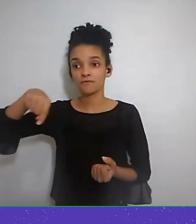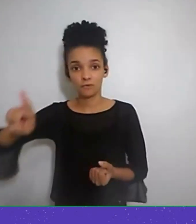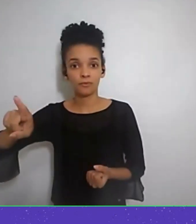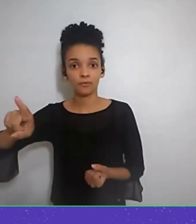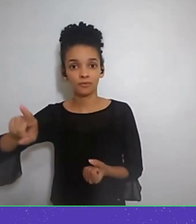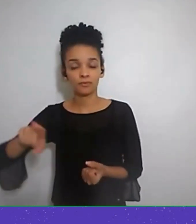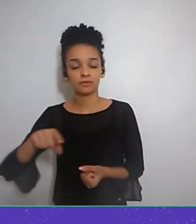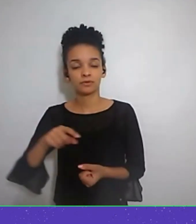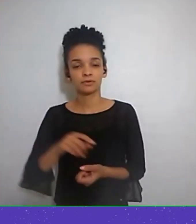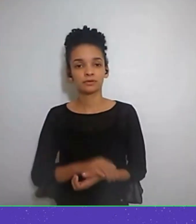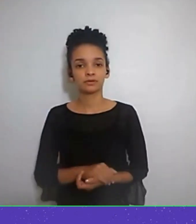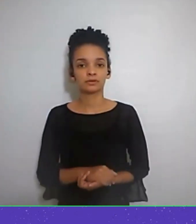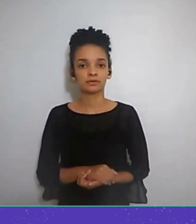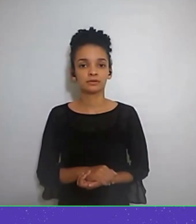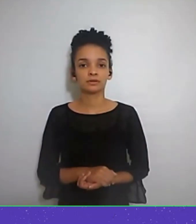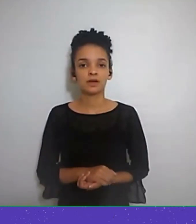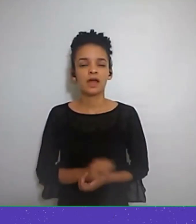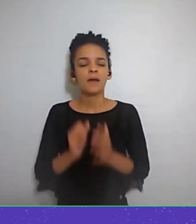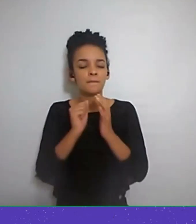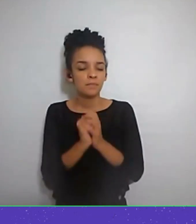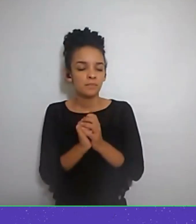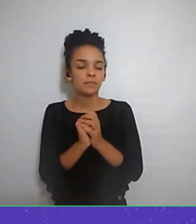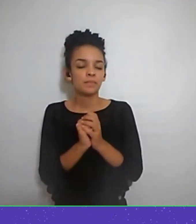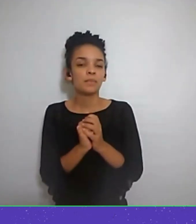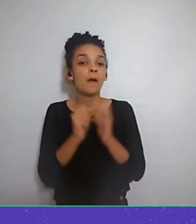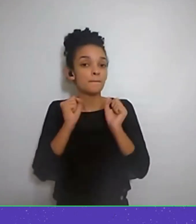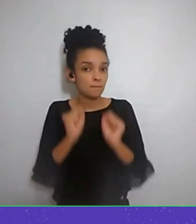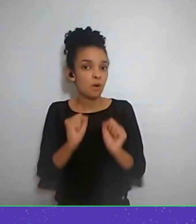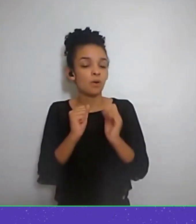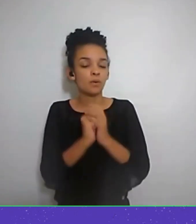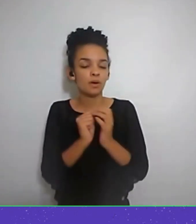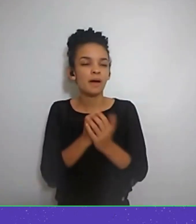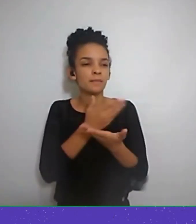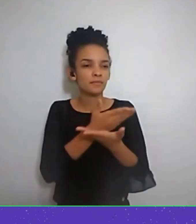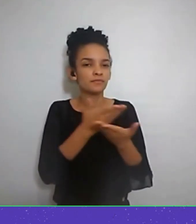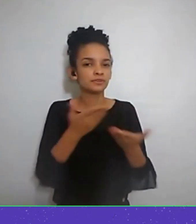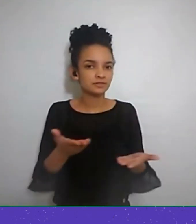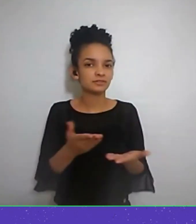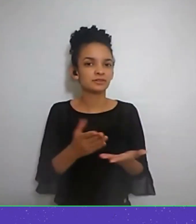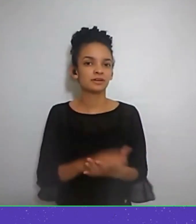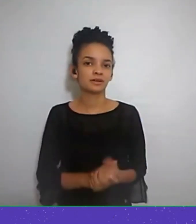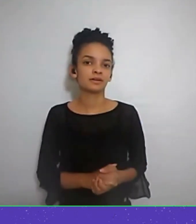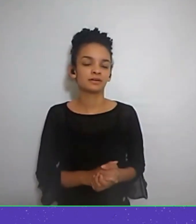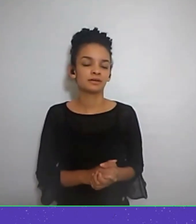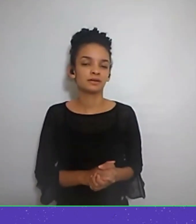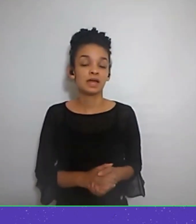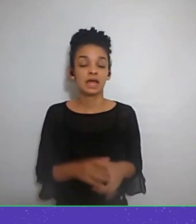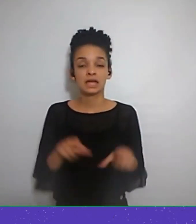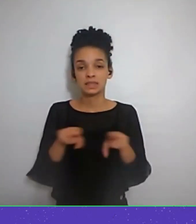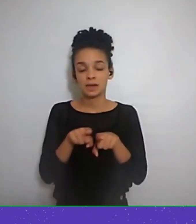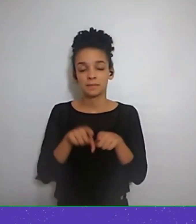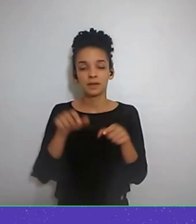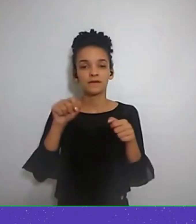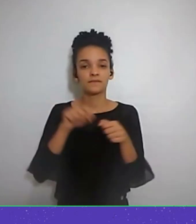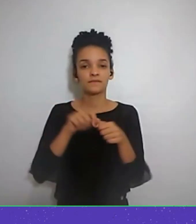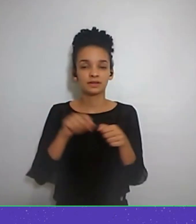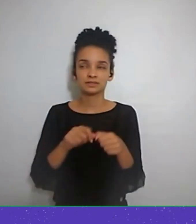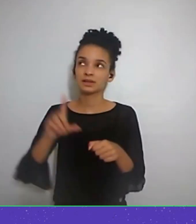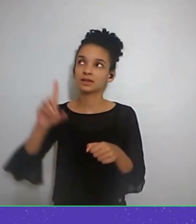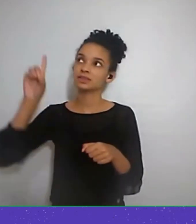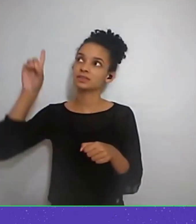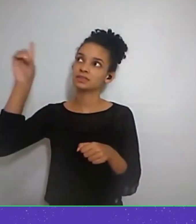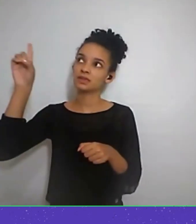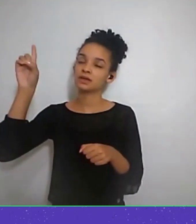posso orar por você, não é? E fazer o que Jesus faria aqui na